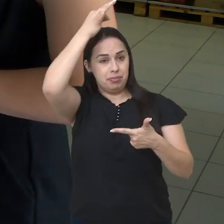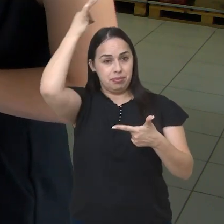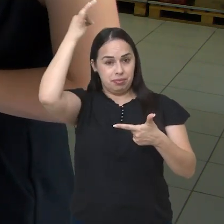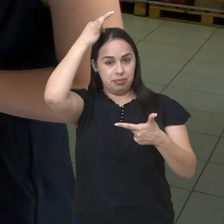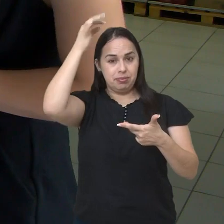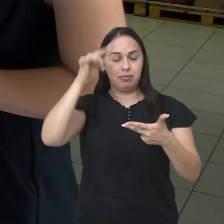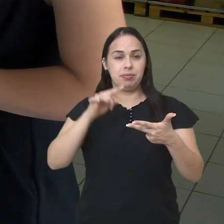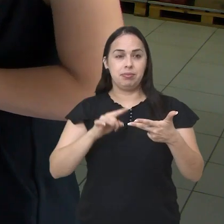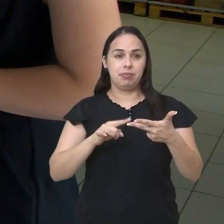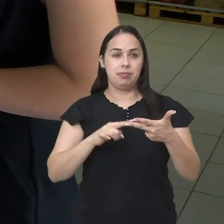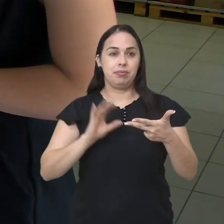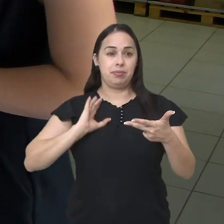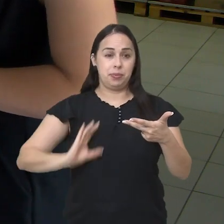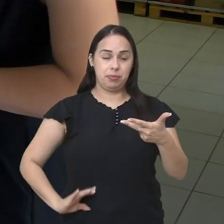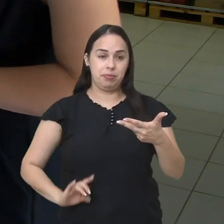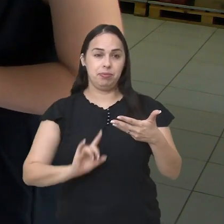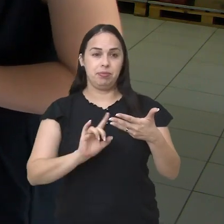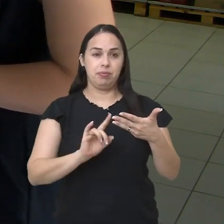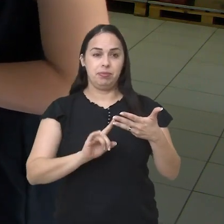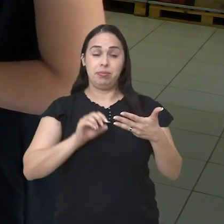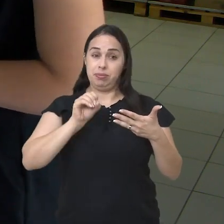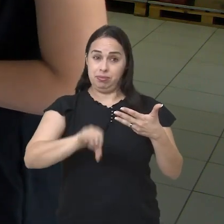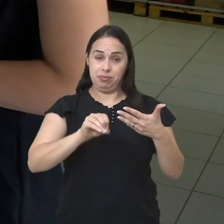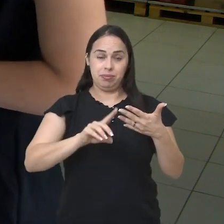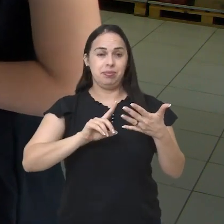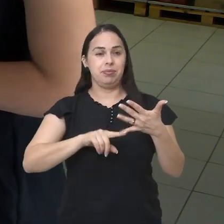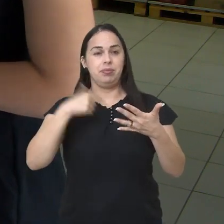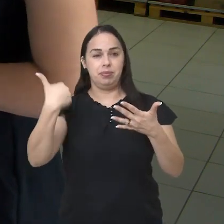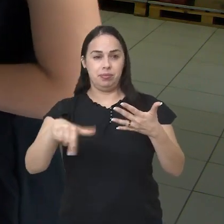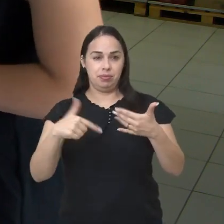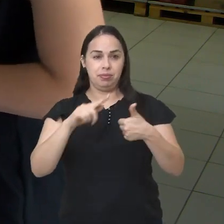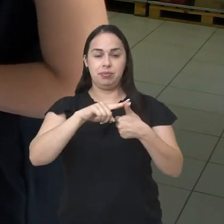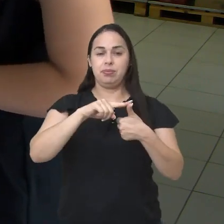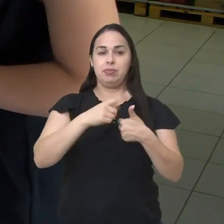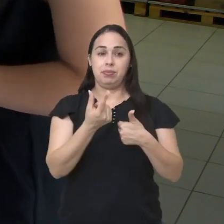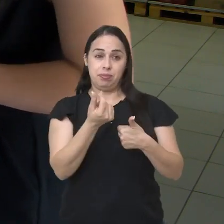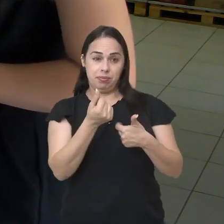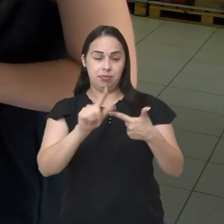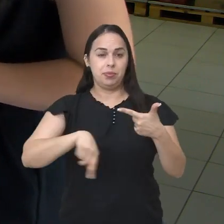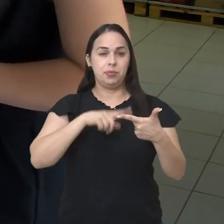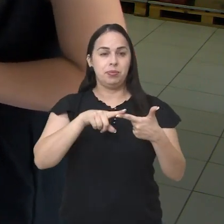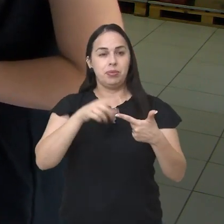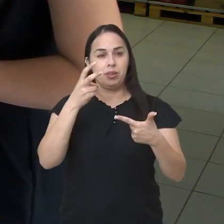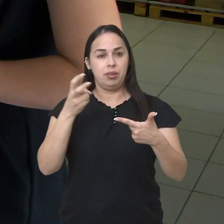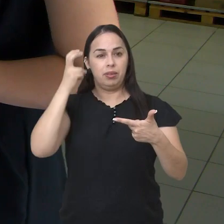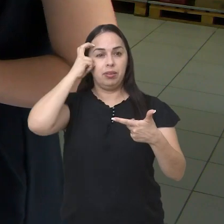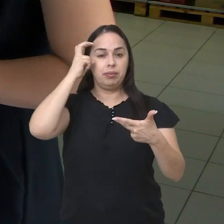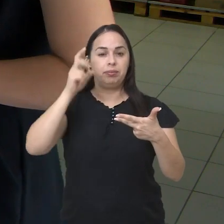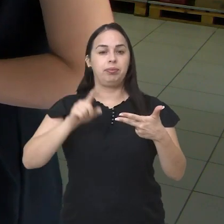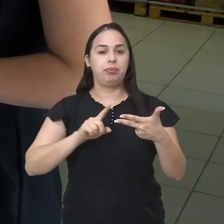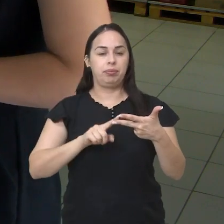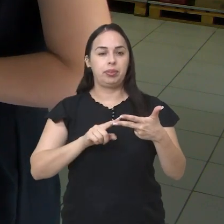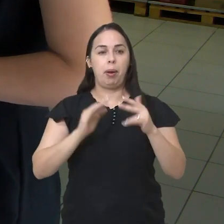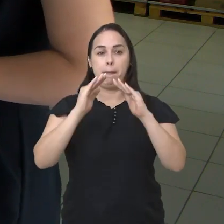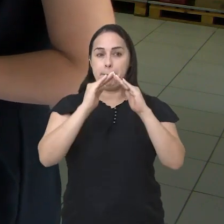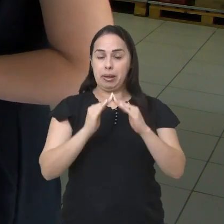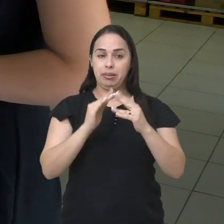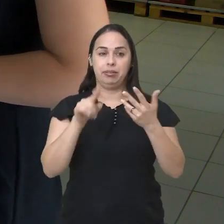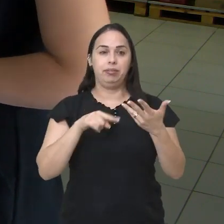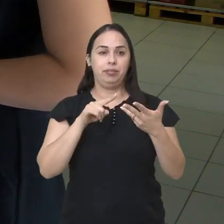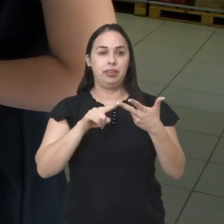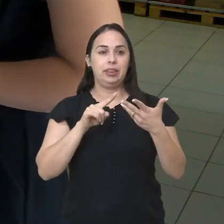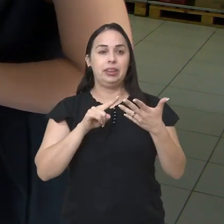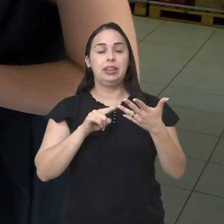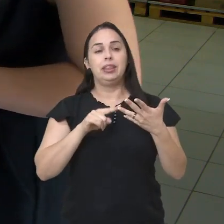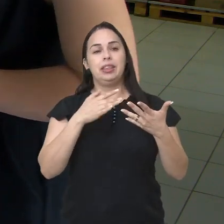Espiritualidade, cidadania, educação, trabalho, renda, cultura, moradia,